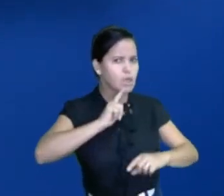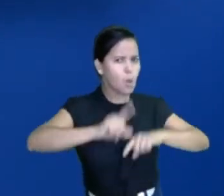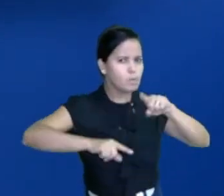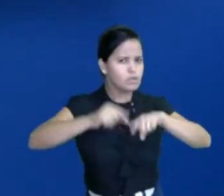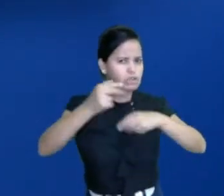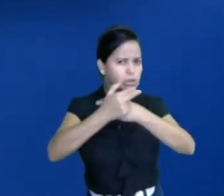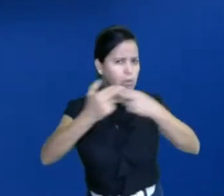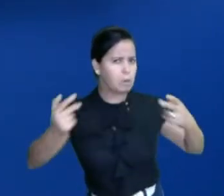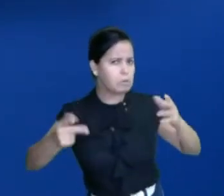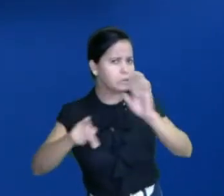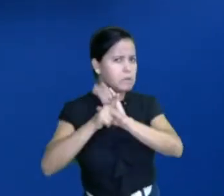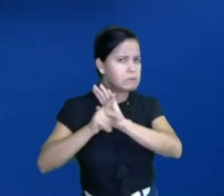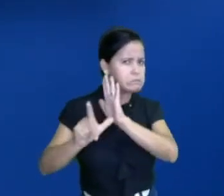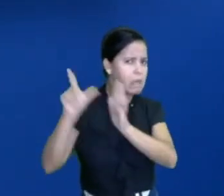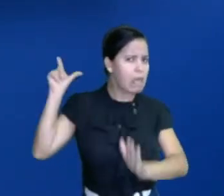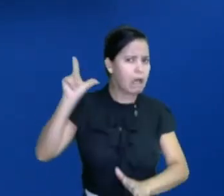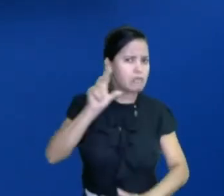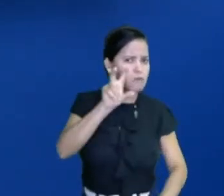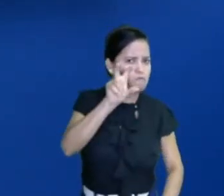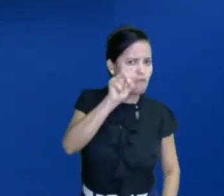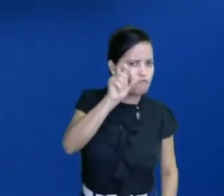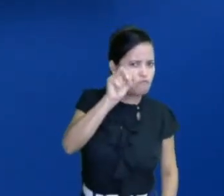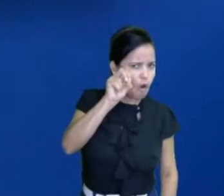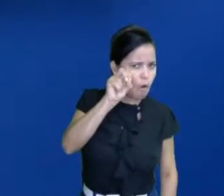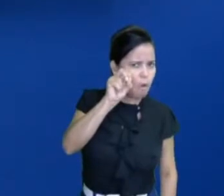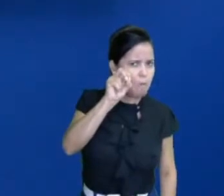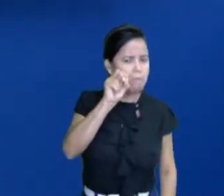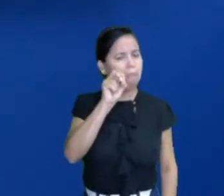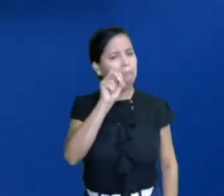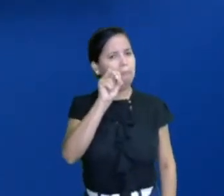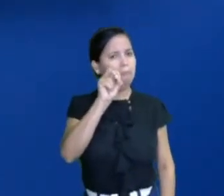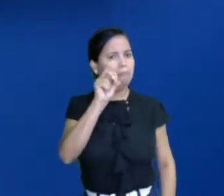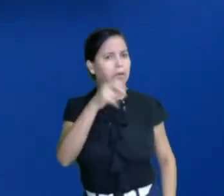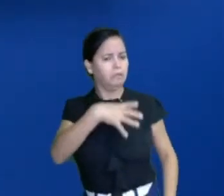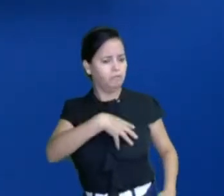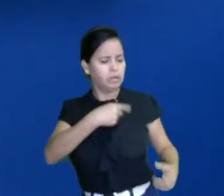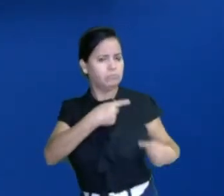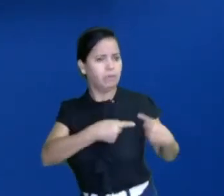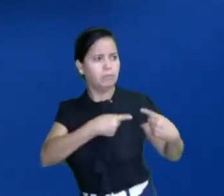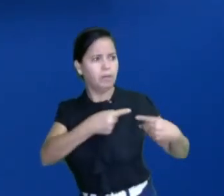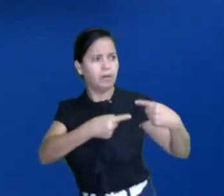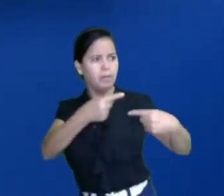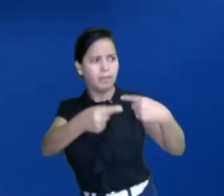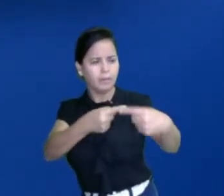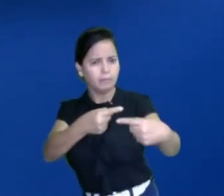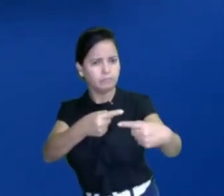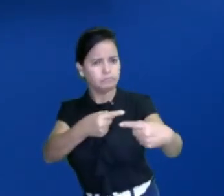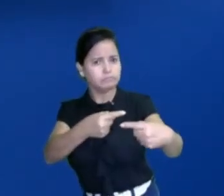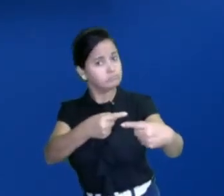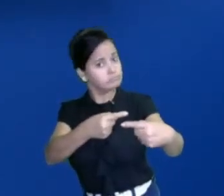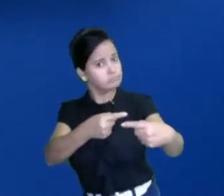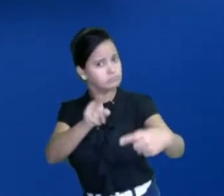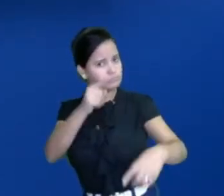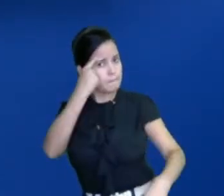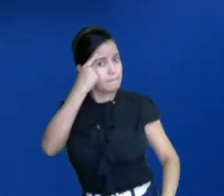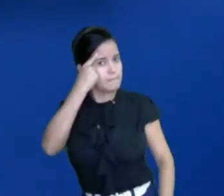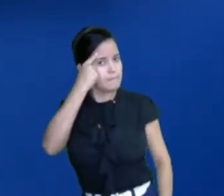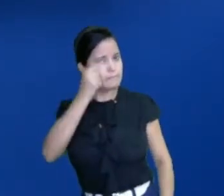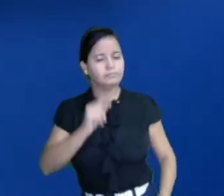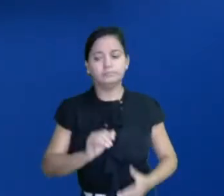que foi da avó, da tataravó e que está sendo passado de geração em geração? Pensa